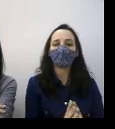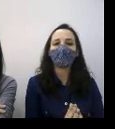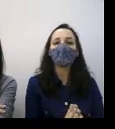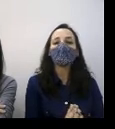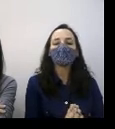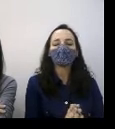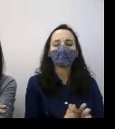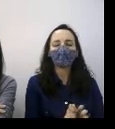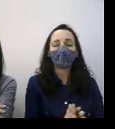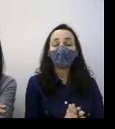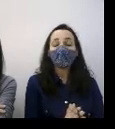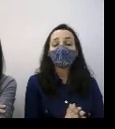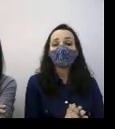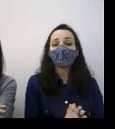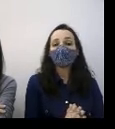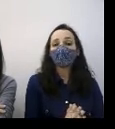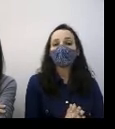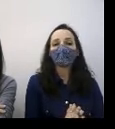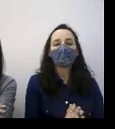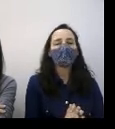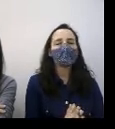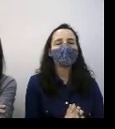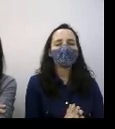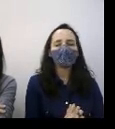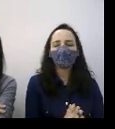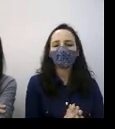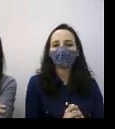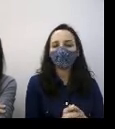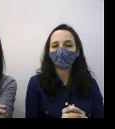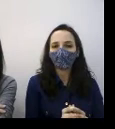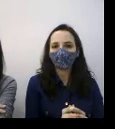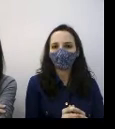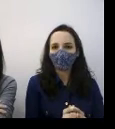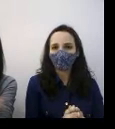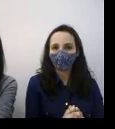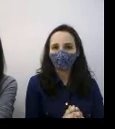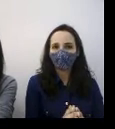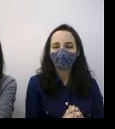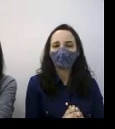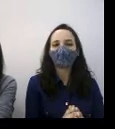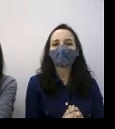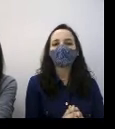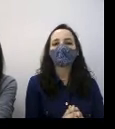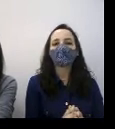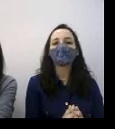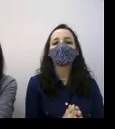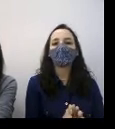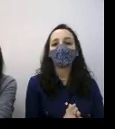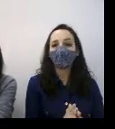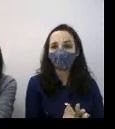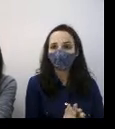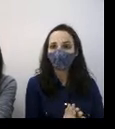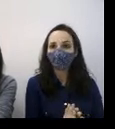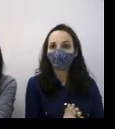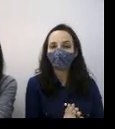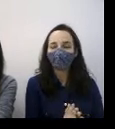uma avó, pela sua avó, e ela tinha muita dificuldade na aprendizagem, né? Quase que um bloqueio